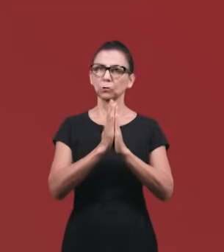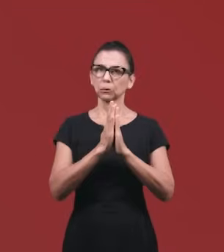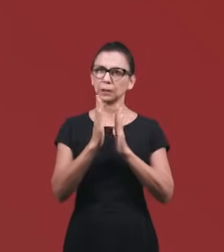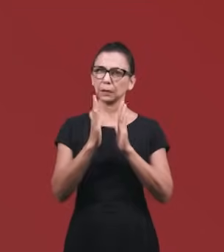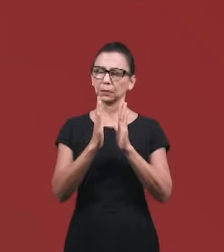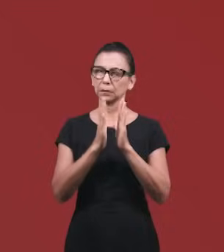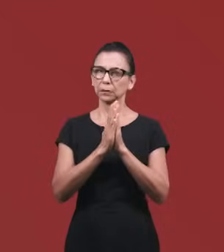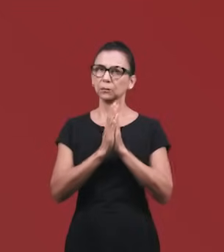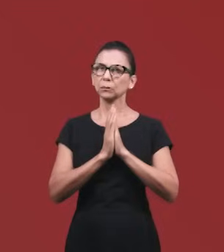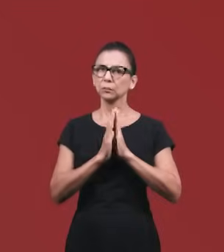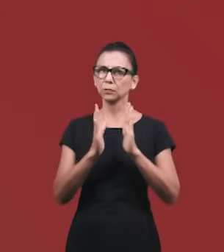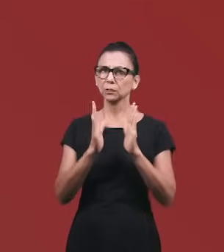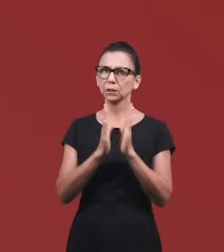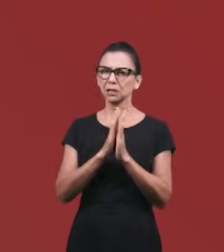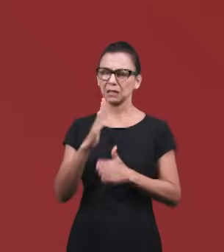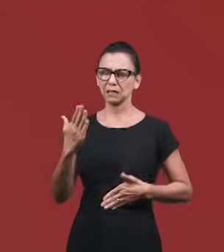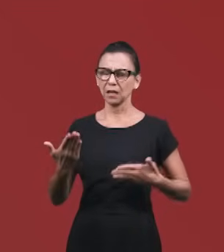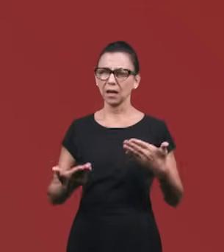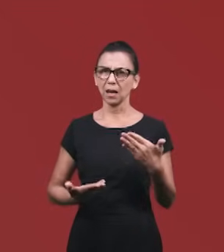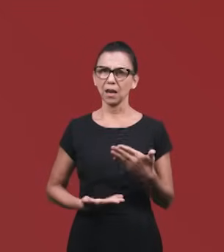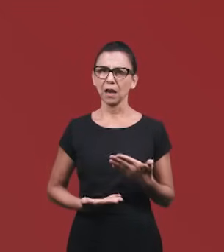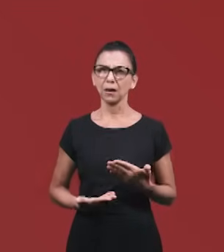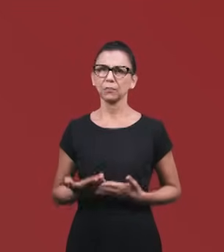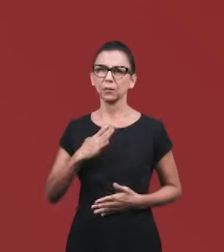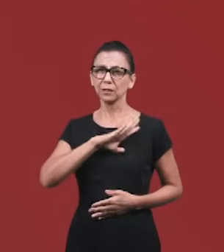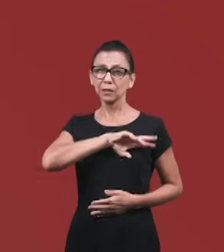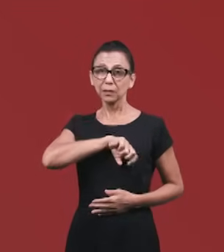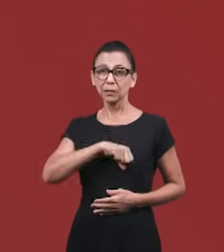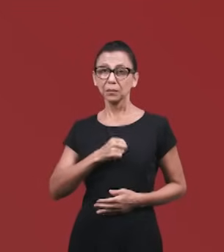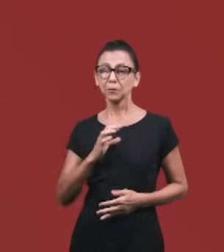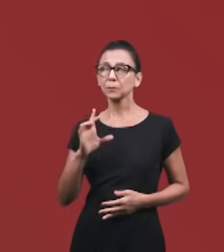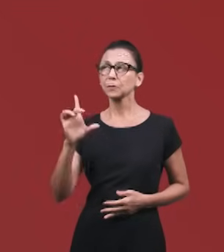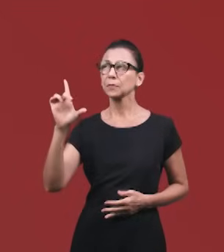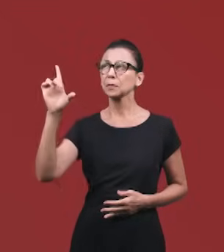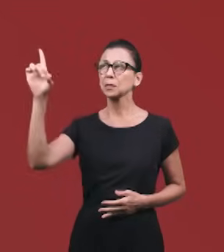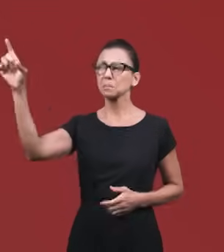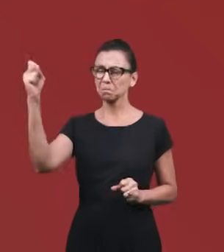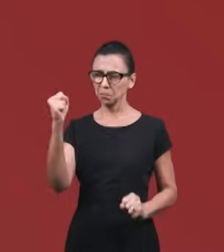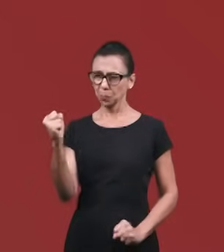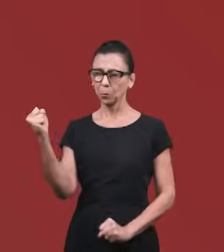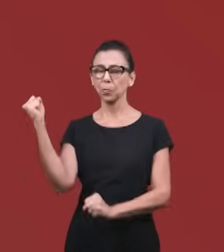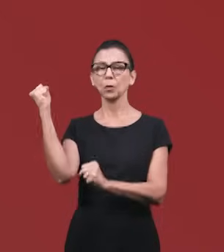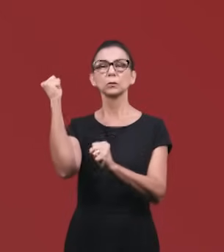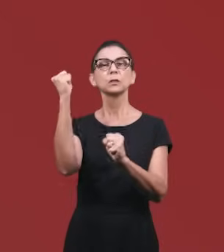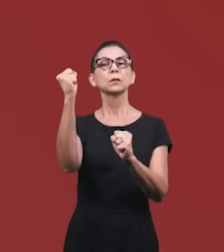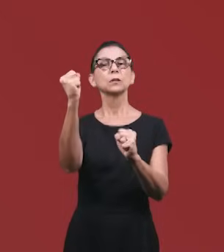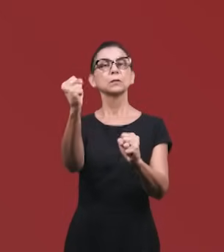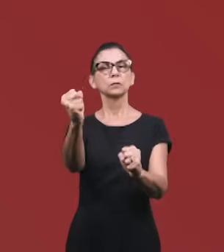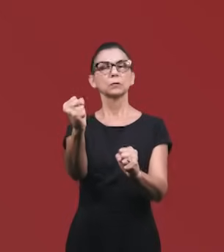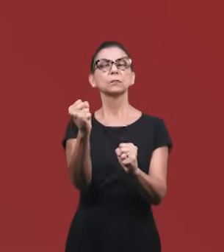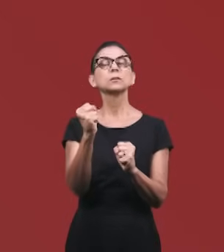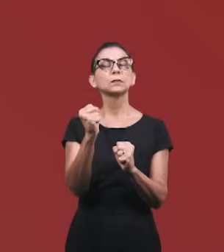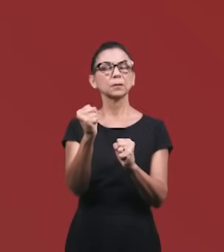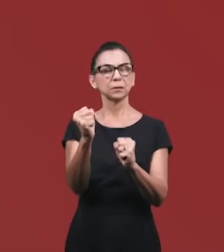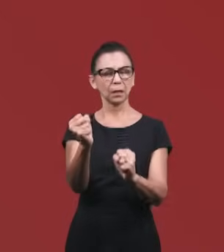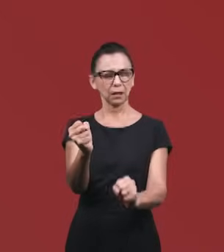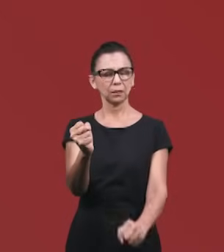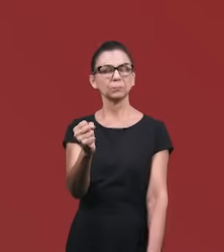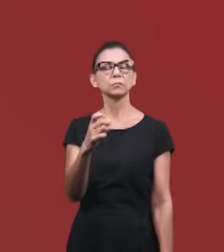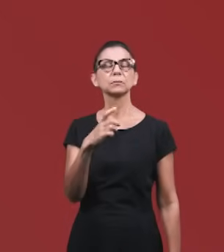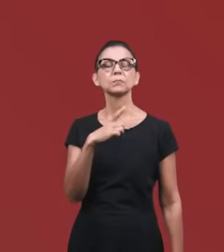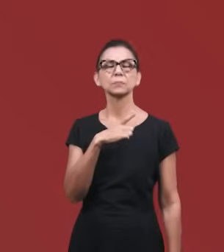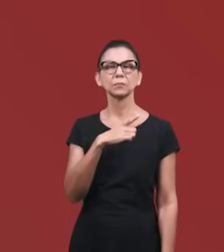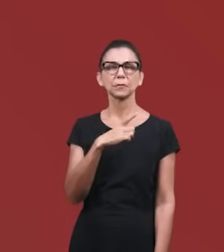pedi a oração Doo a Deus onde